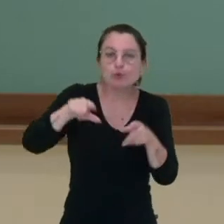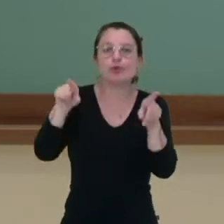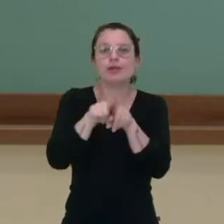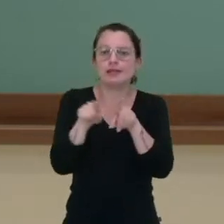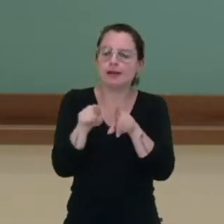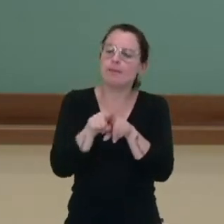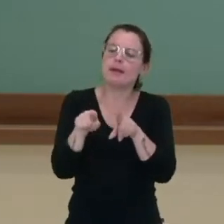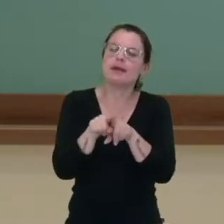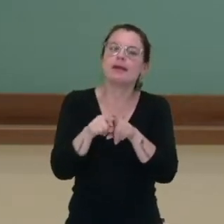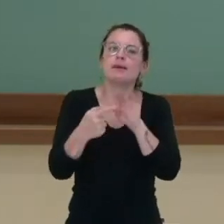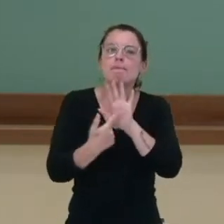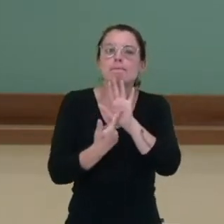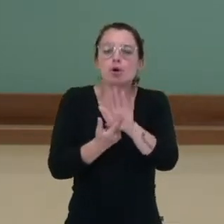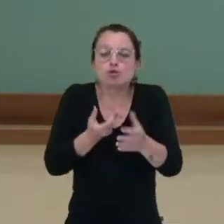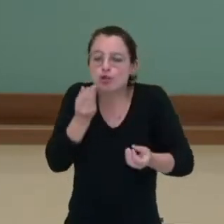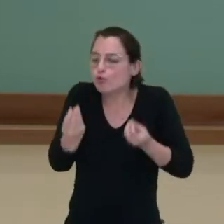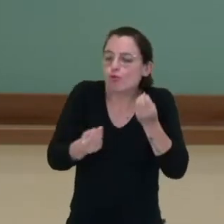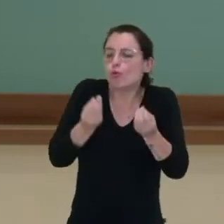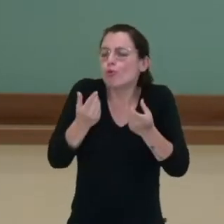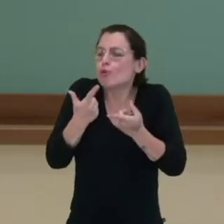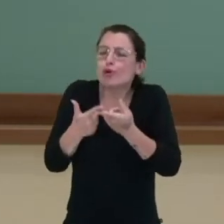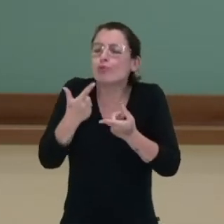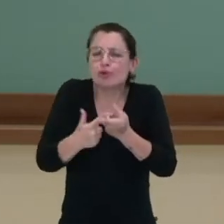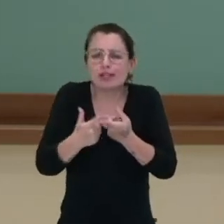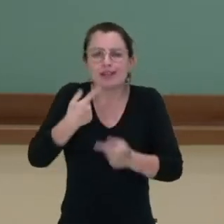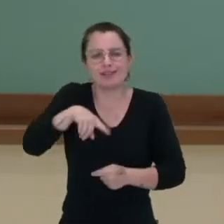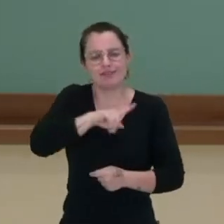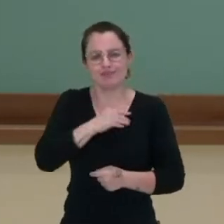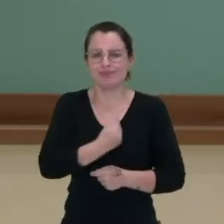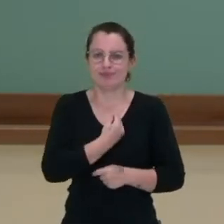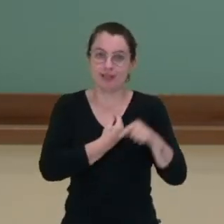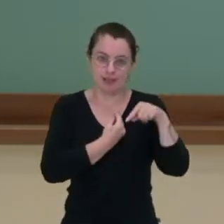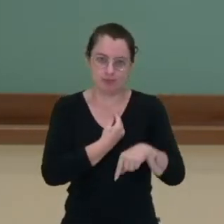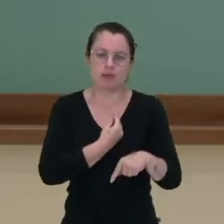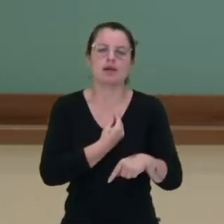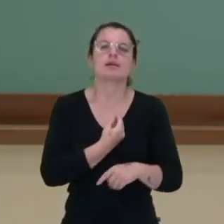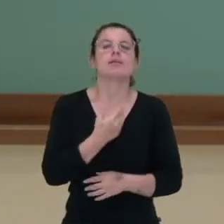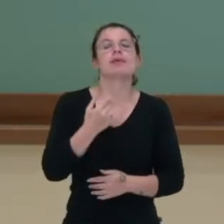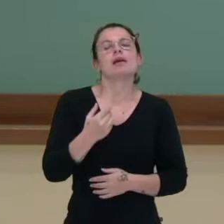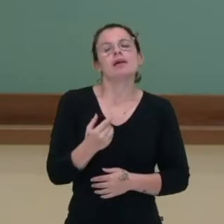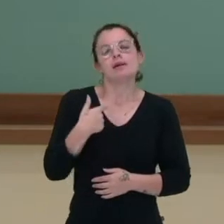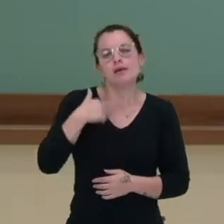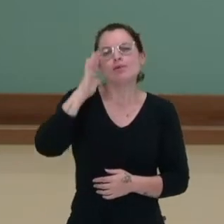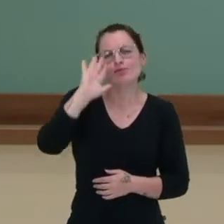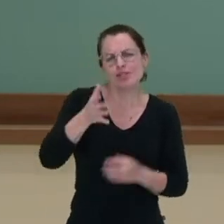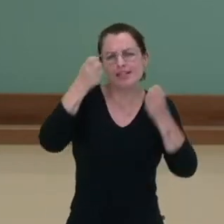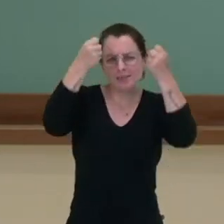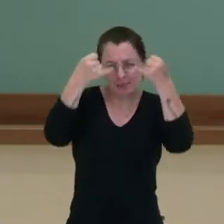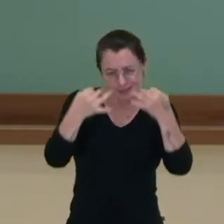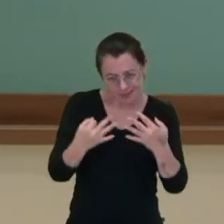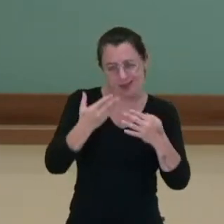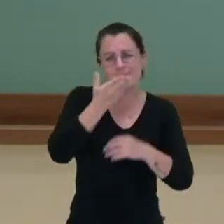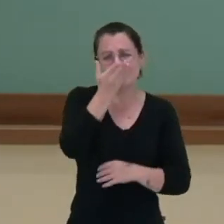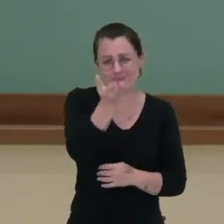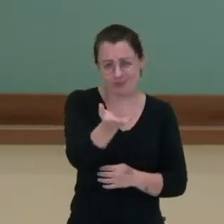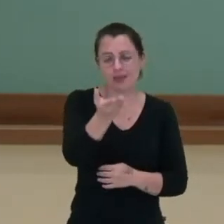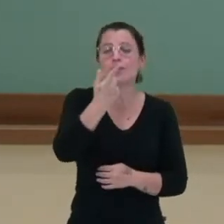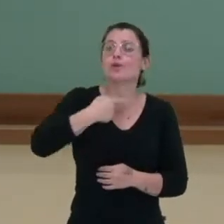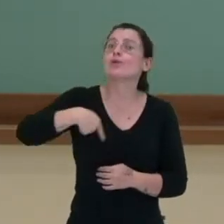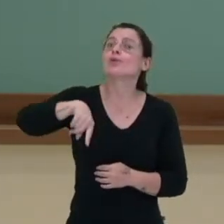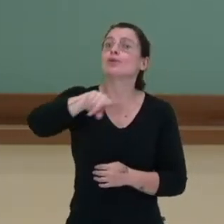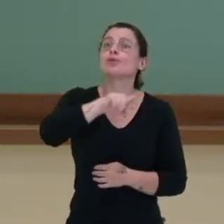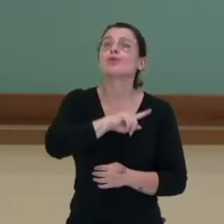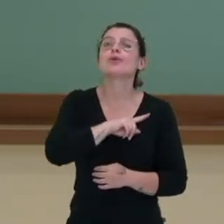a cosmovisão. Como o professor já disse a vocês, nós somos um país de tradição cristã. Então